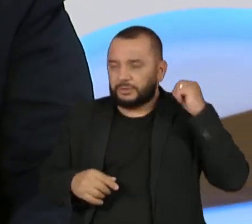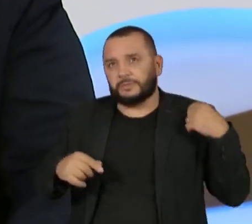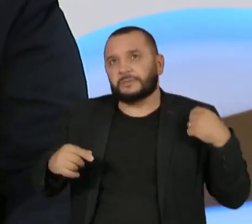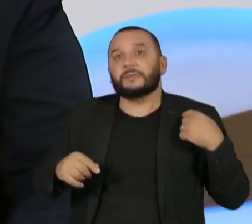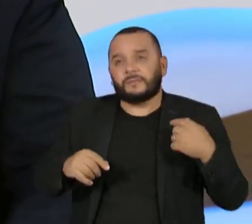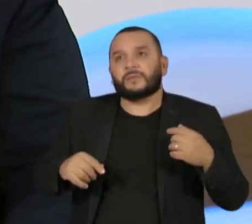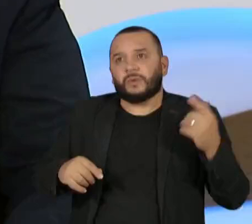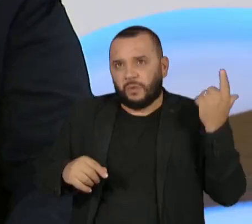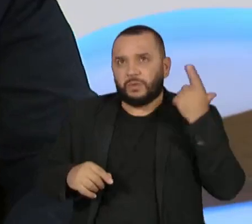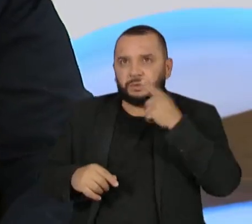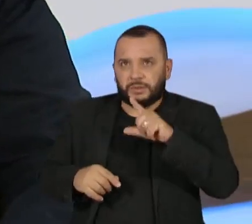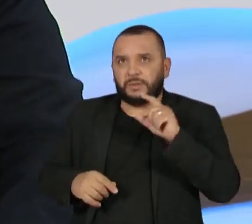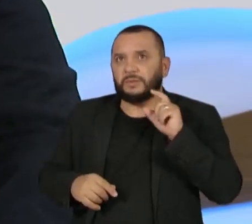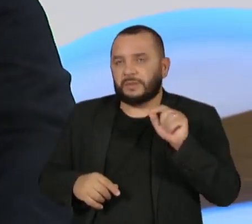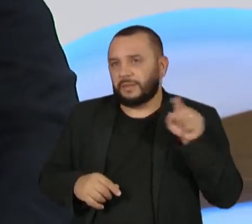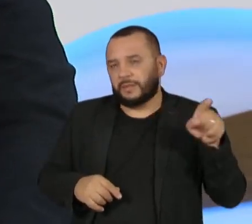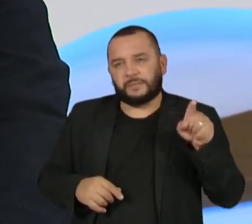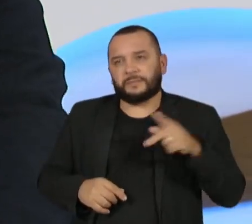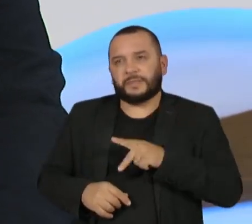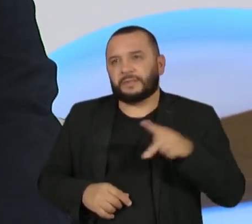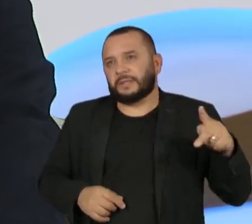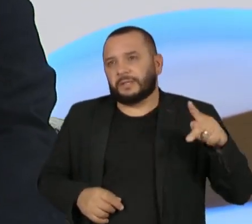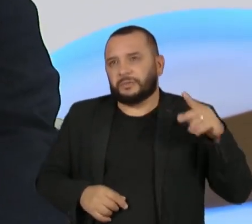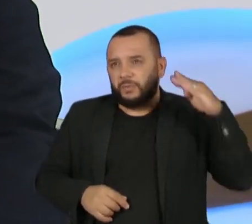que o atual presidente da República não queria.